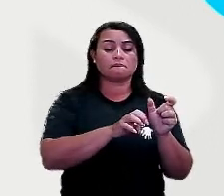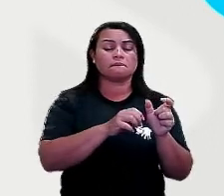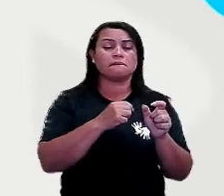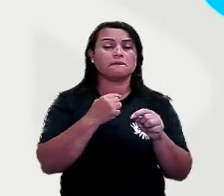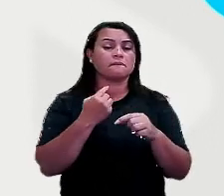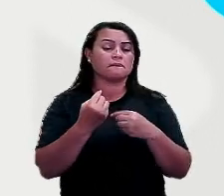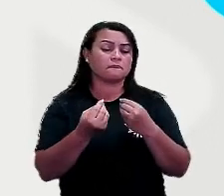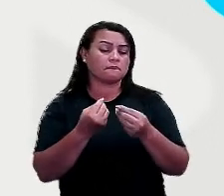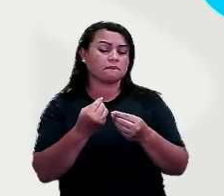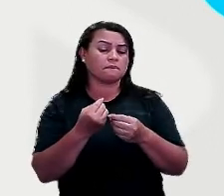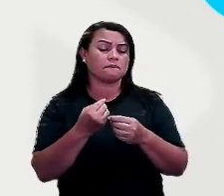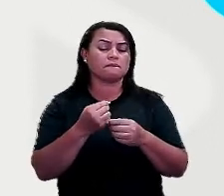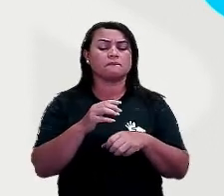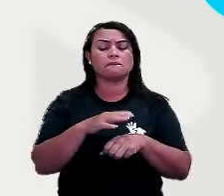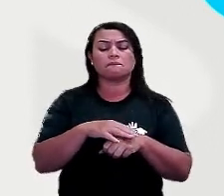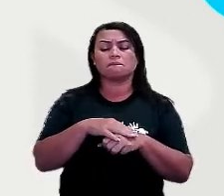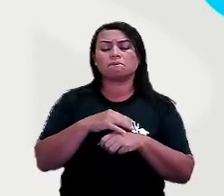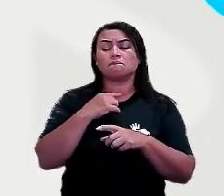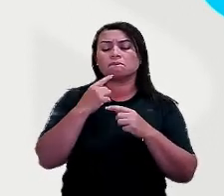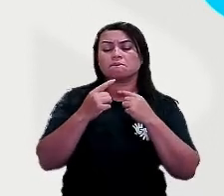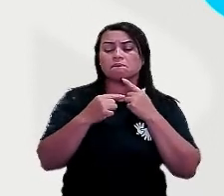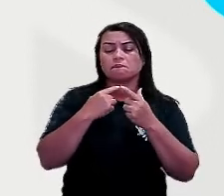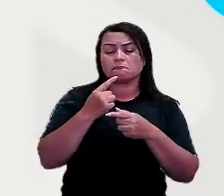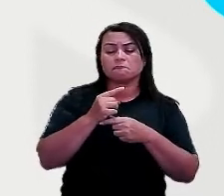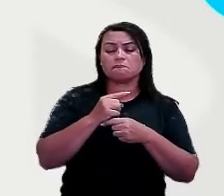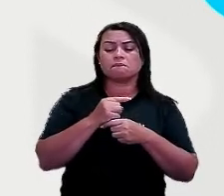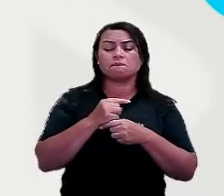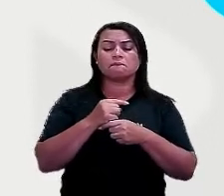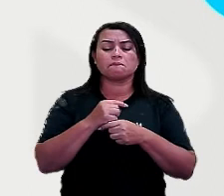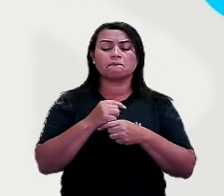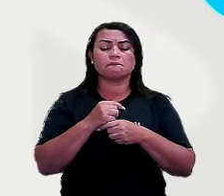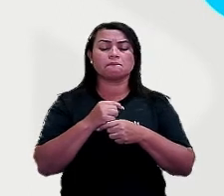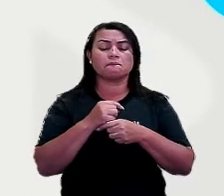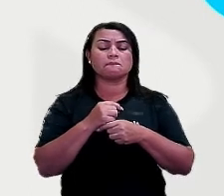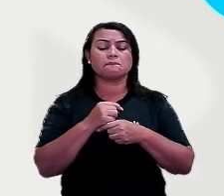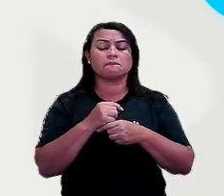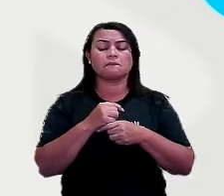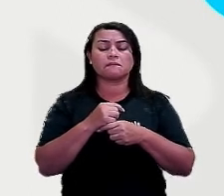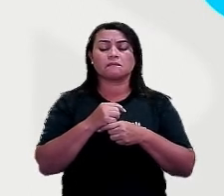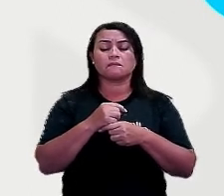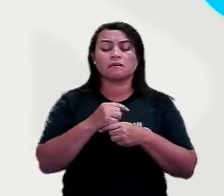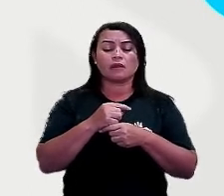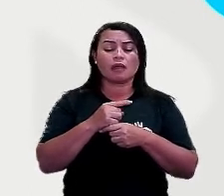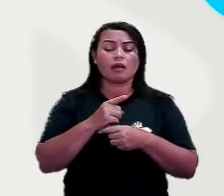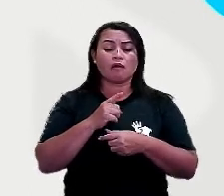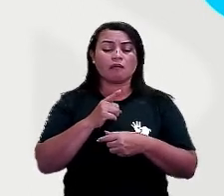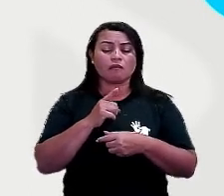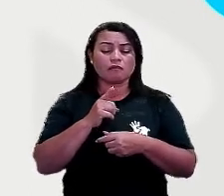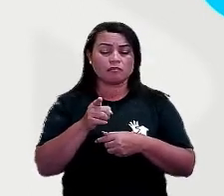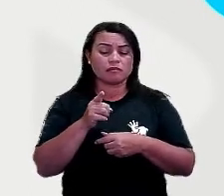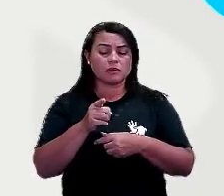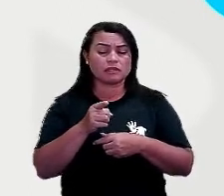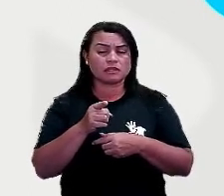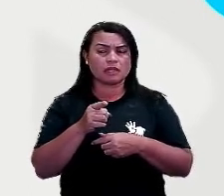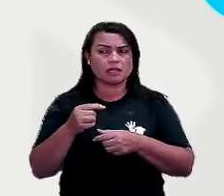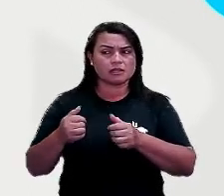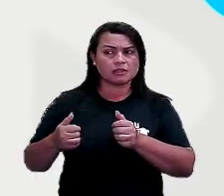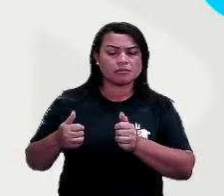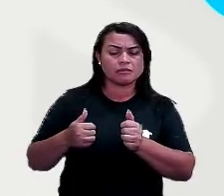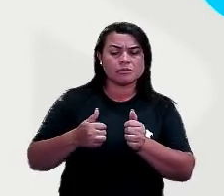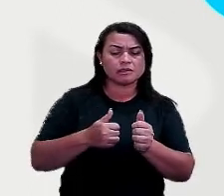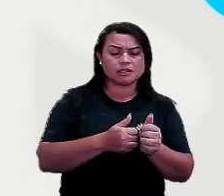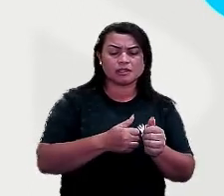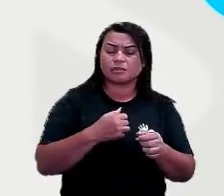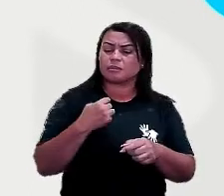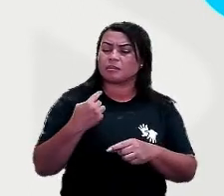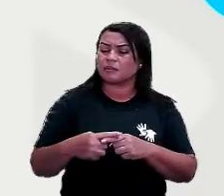Por um momento ficou em dúvida. Seguimos aqui. Quando tem no final aqui, ó, você está me seguindo por